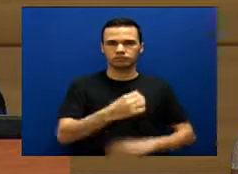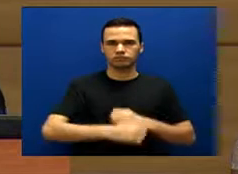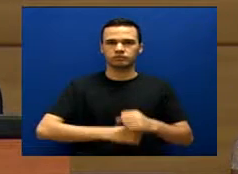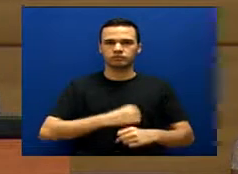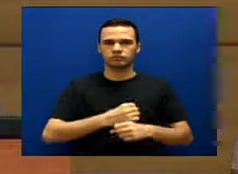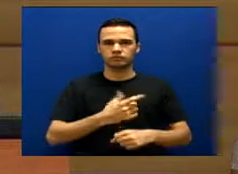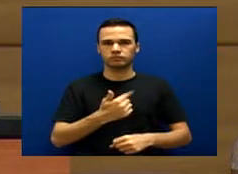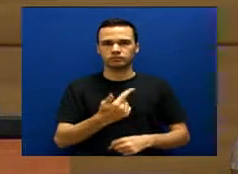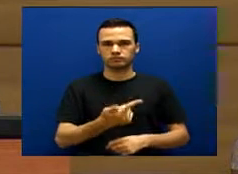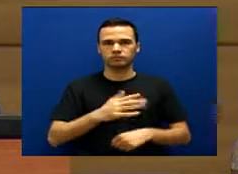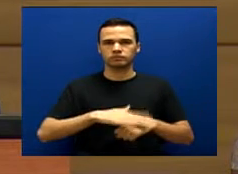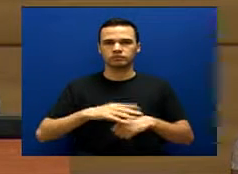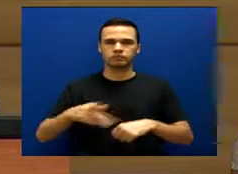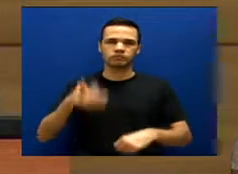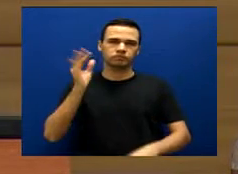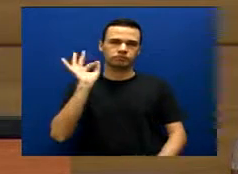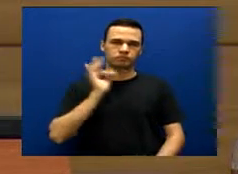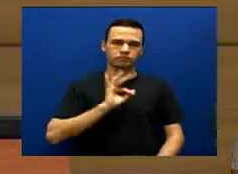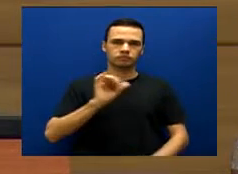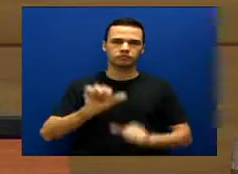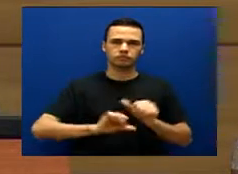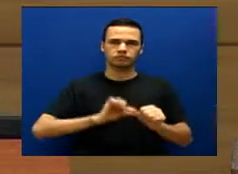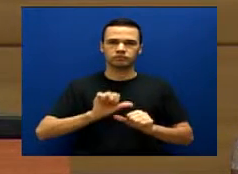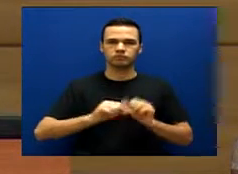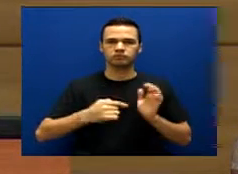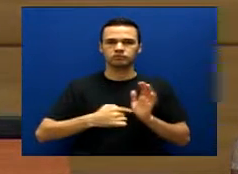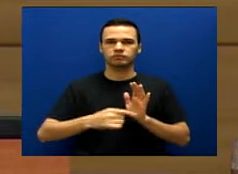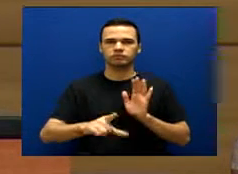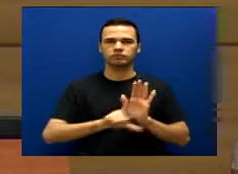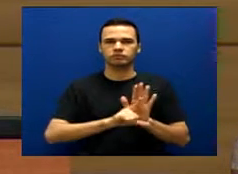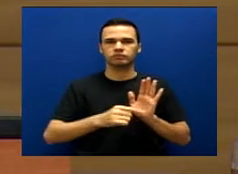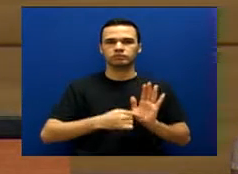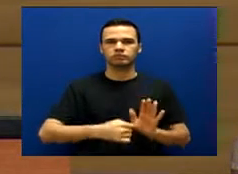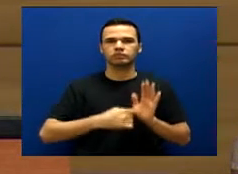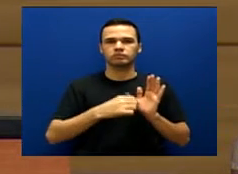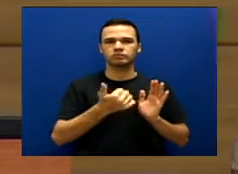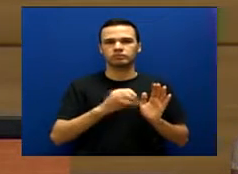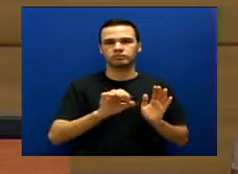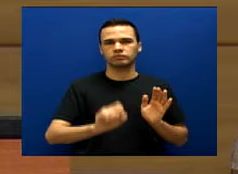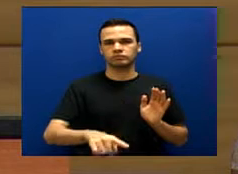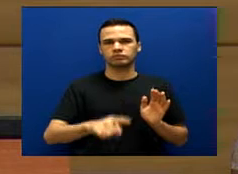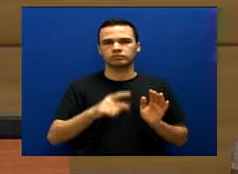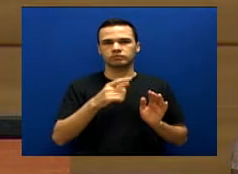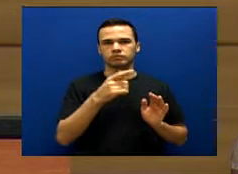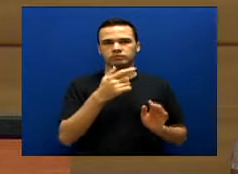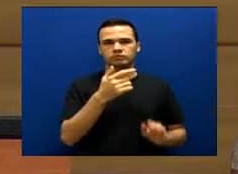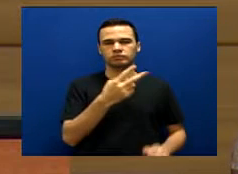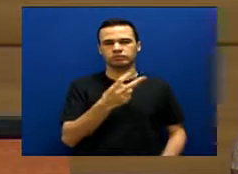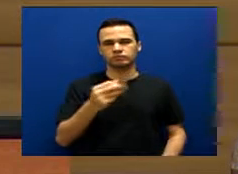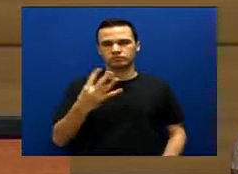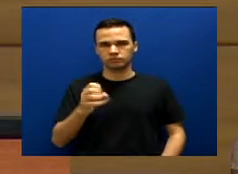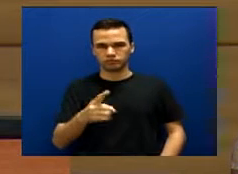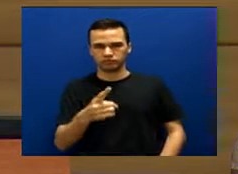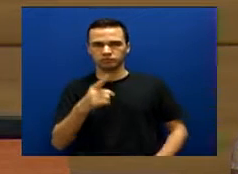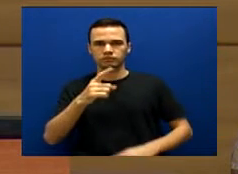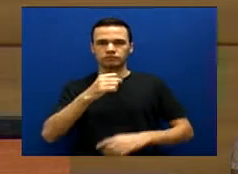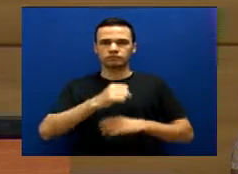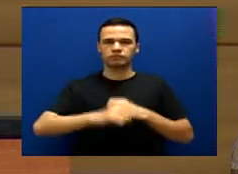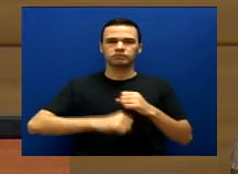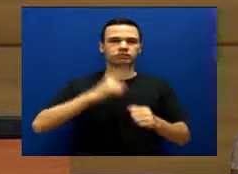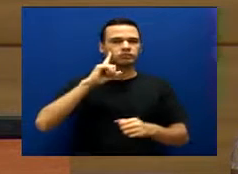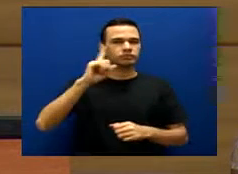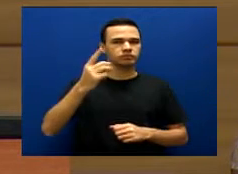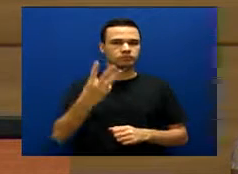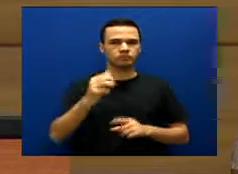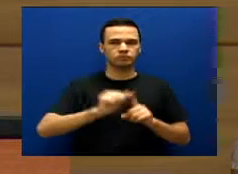163/2017, da vereadora Fernanda Garcia, altera a redação do artigo 1º da Lei 10.241, de 3 de setembro